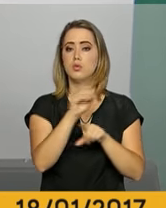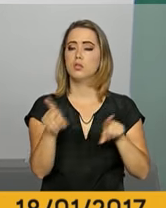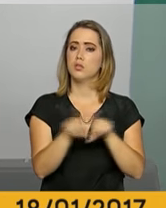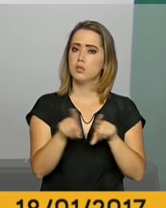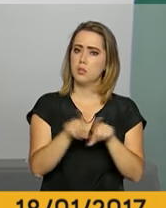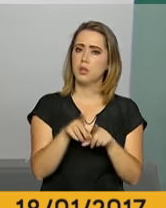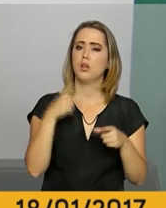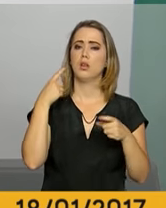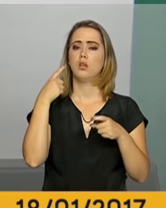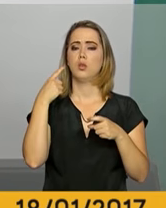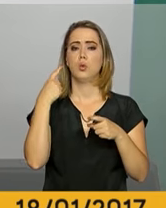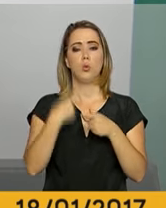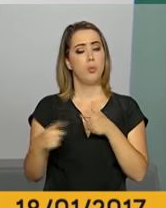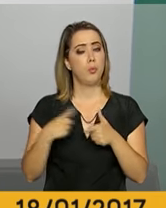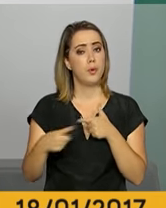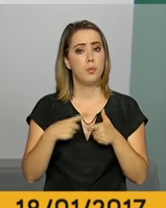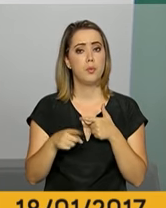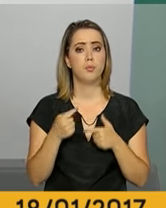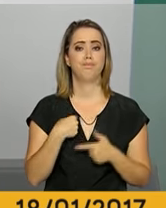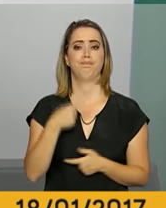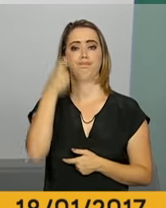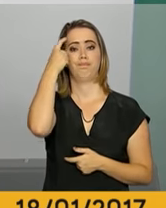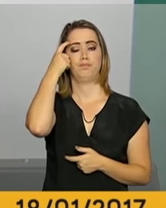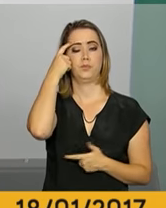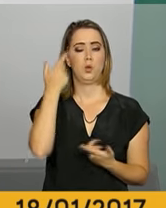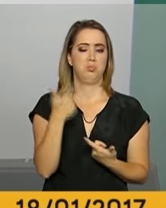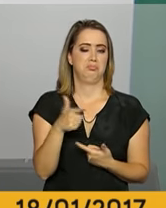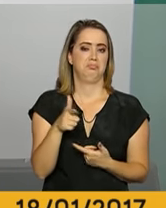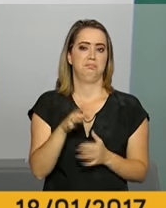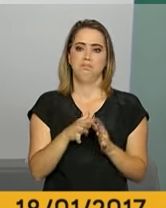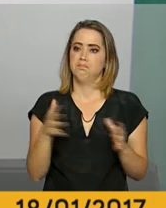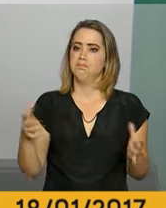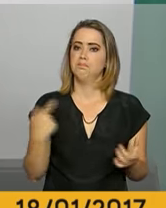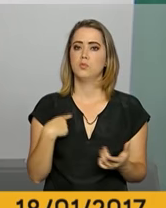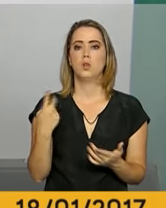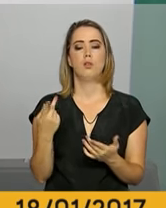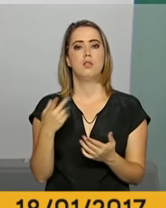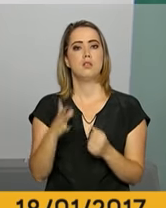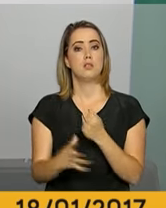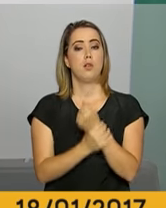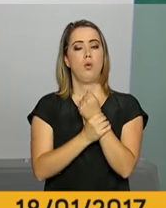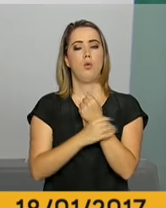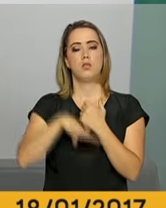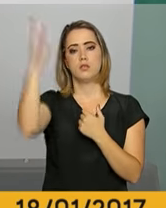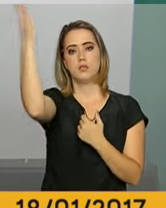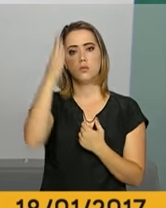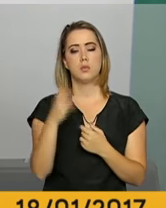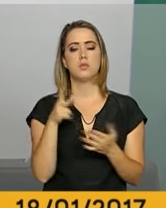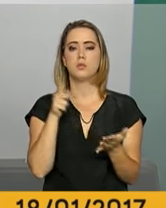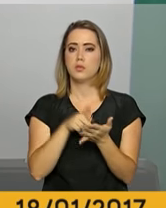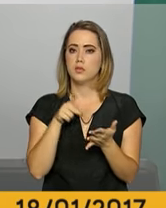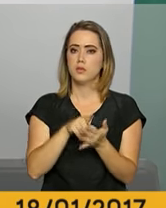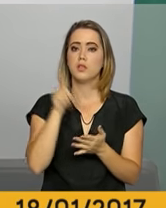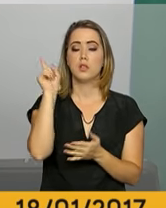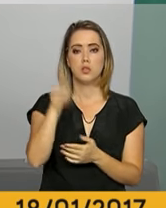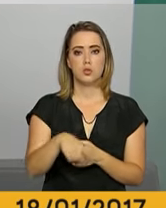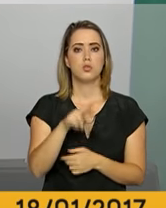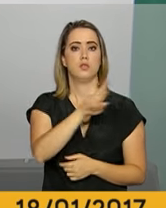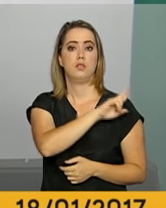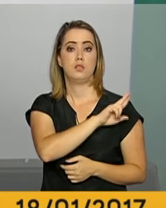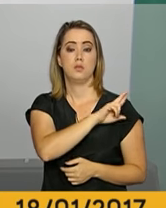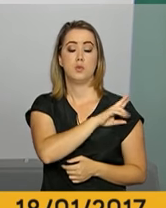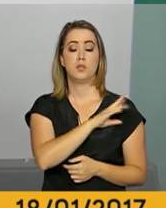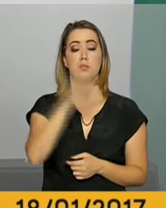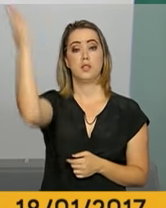um problema que, penso eu, sem nenhum exagero, talvez diga respeito à segurança nacional, que, na verdade, é competência da União.